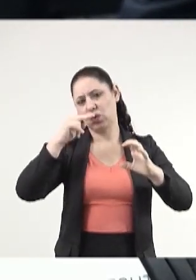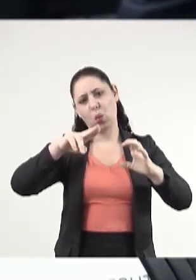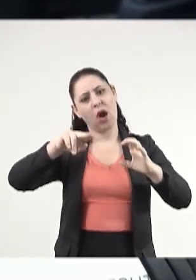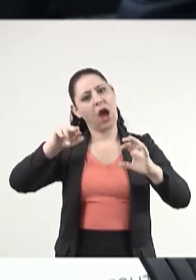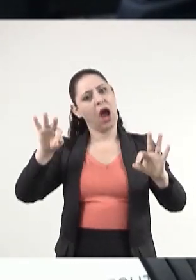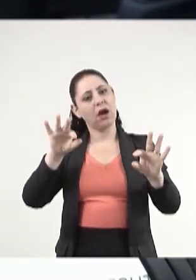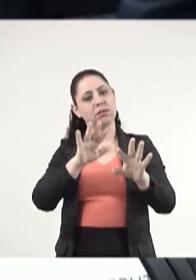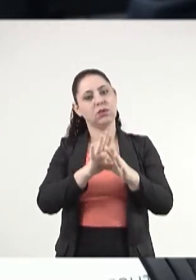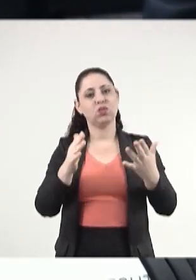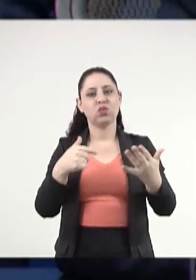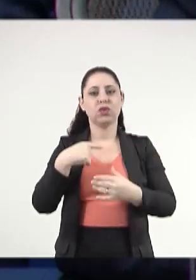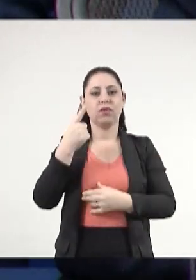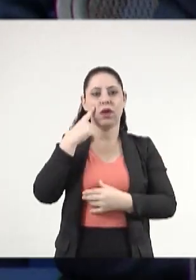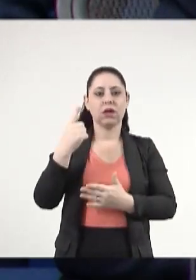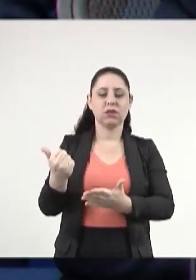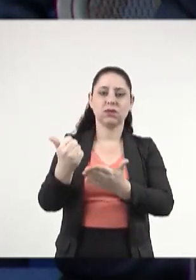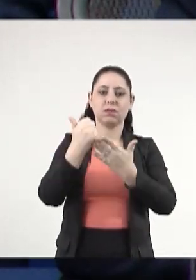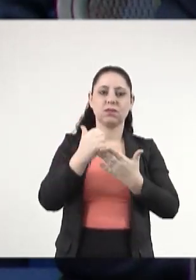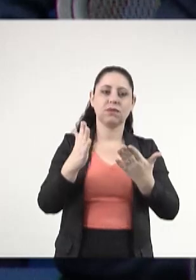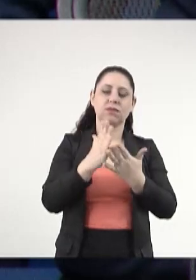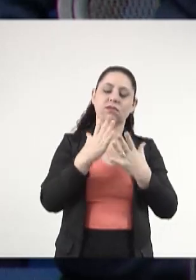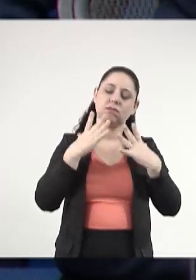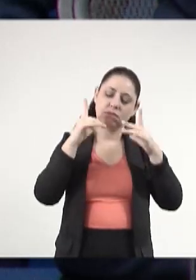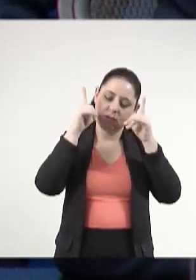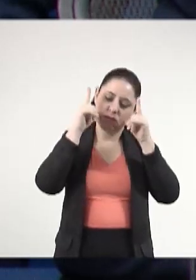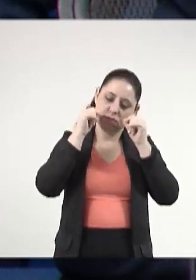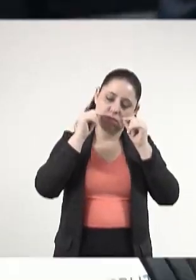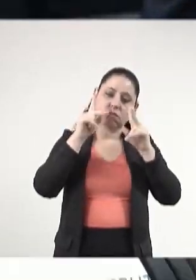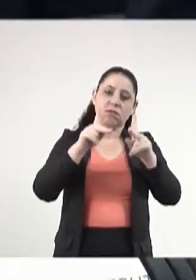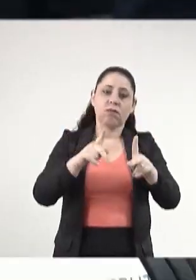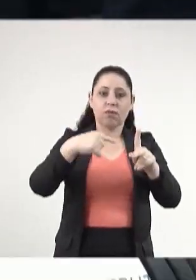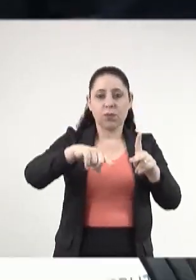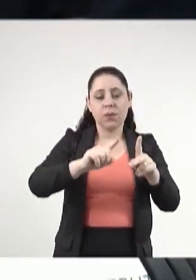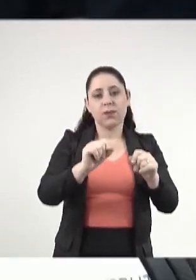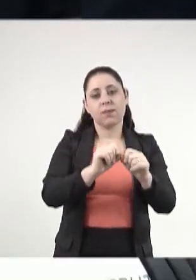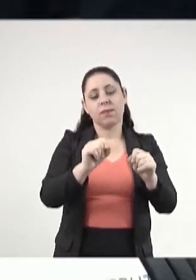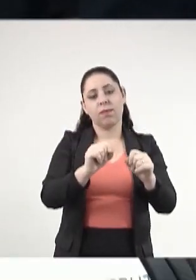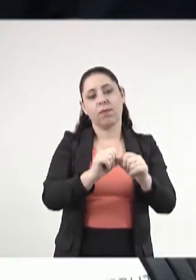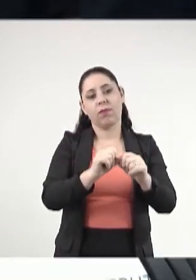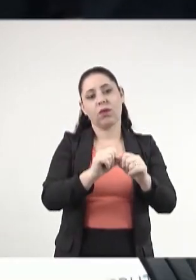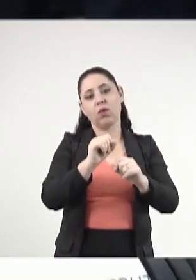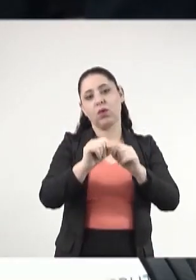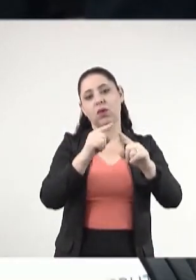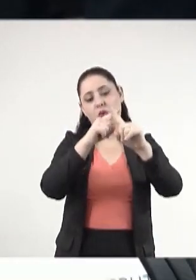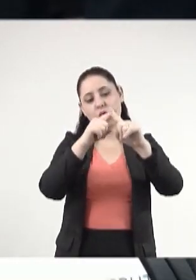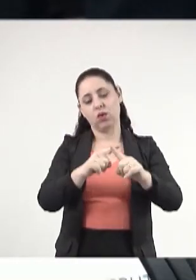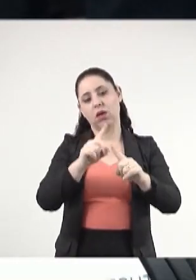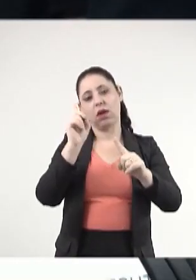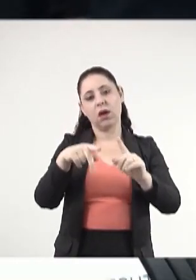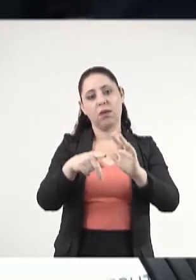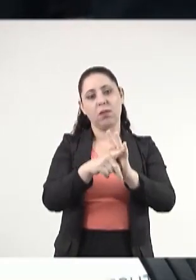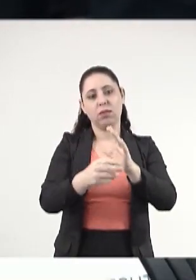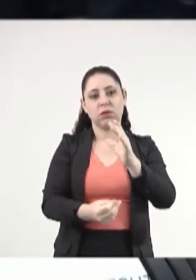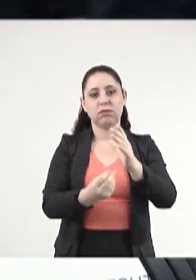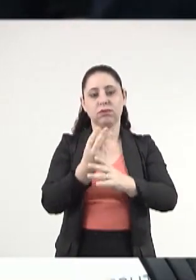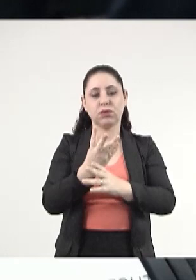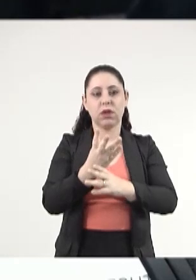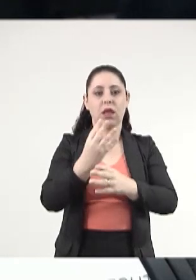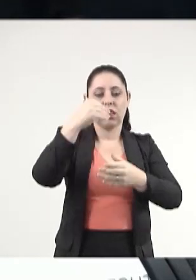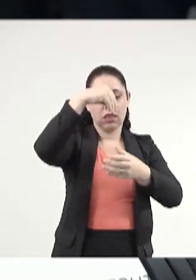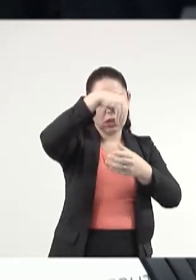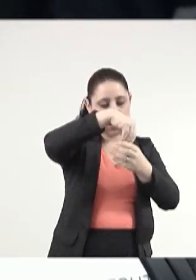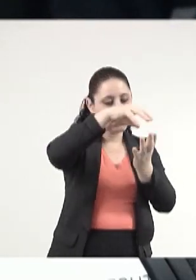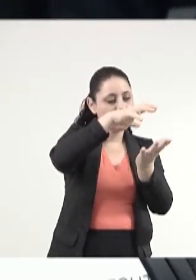pelo menos hoje a gente vem com alento à população indígena esse concurso, que é um concurso que surgiu na Reserva